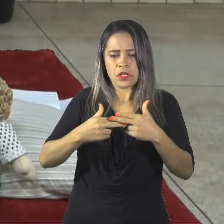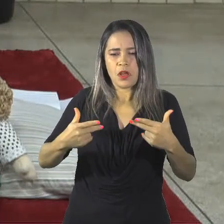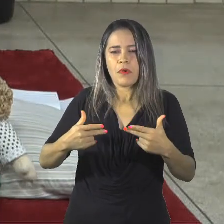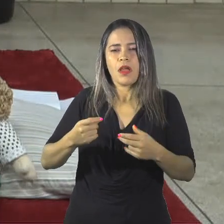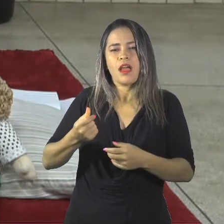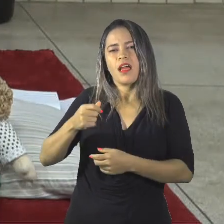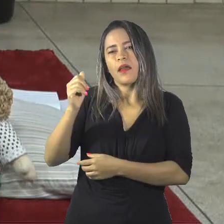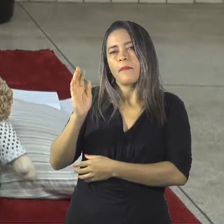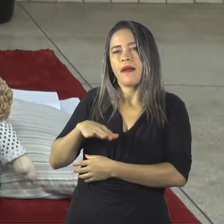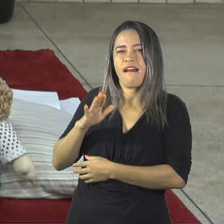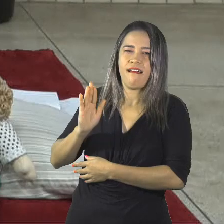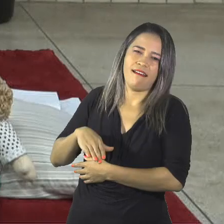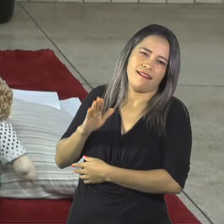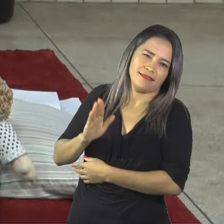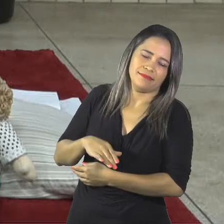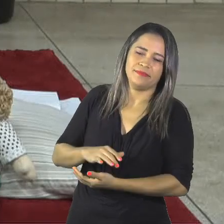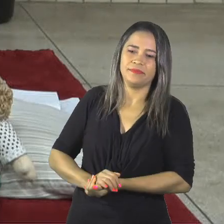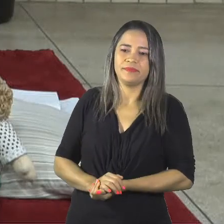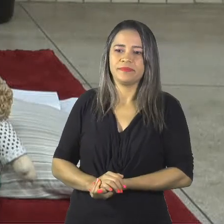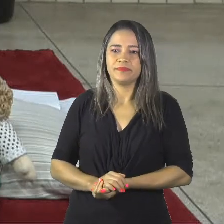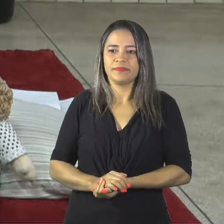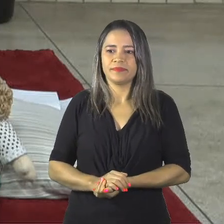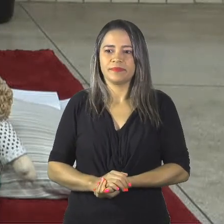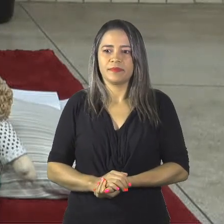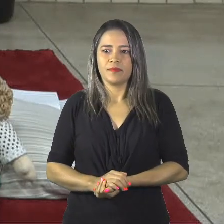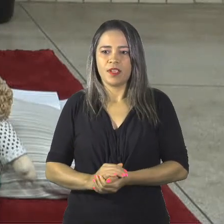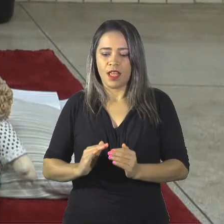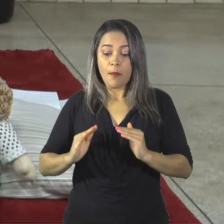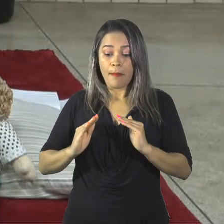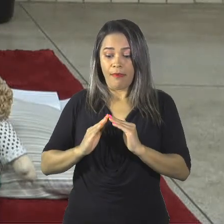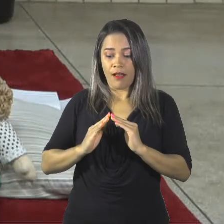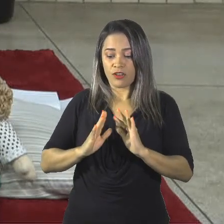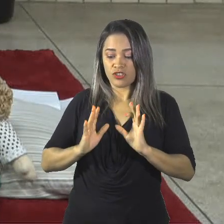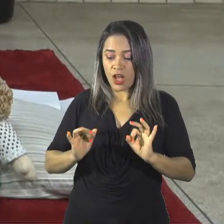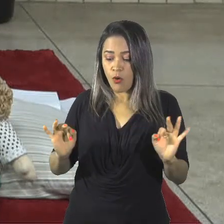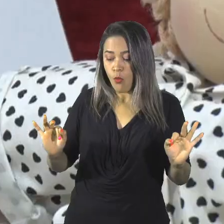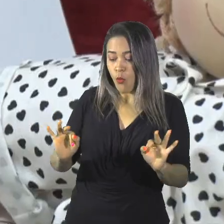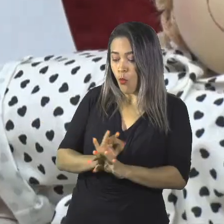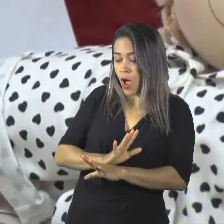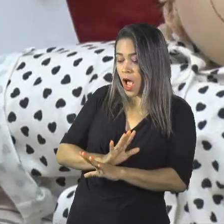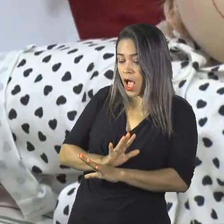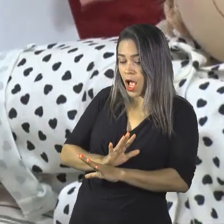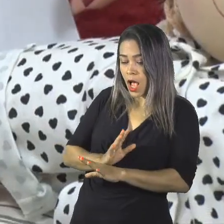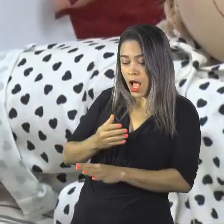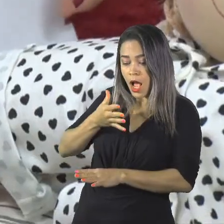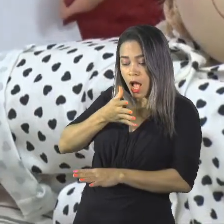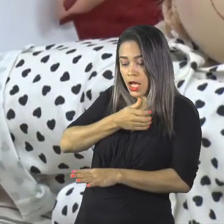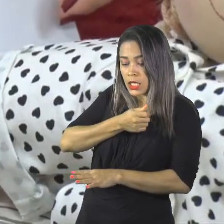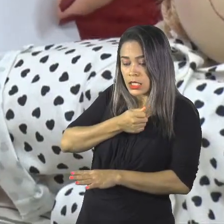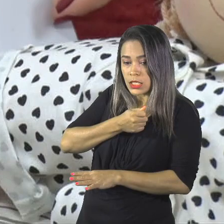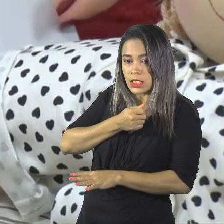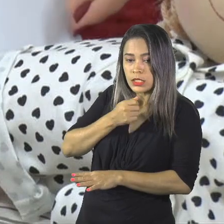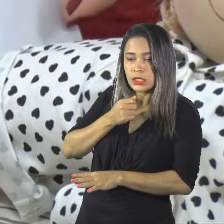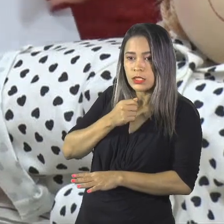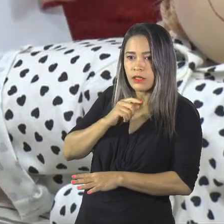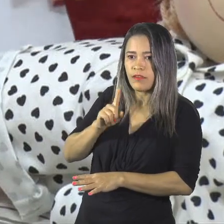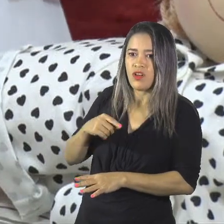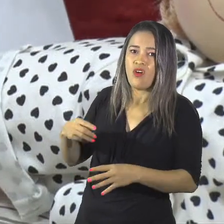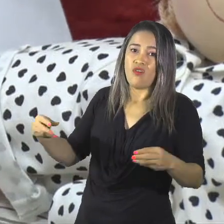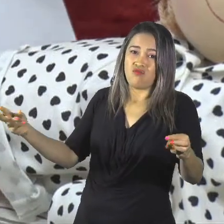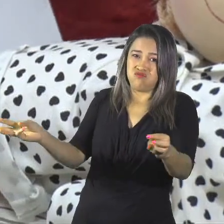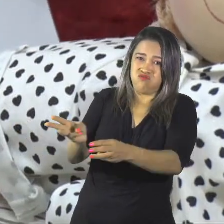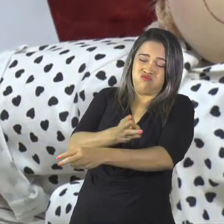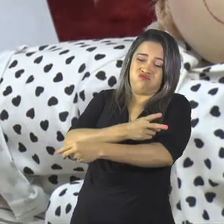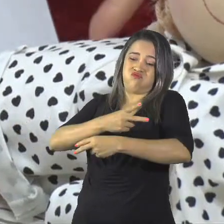barato. Quando a minha casa estava quase pronta, vieram todos os ventos do